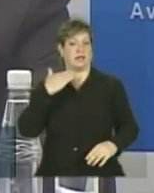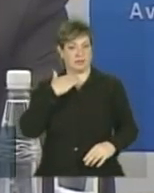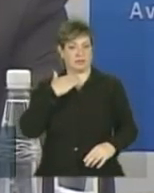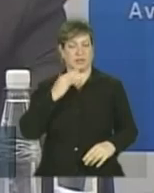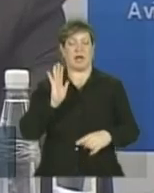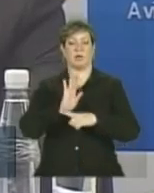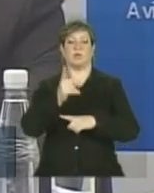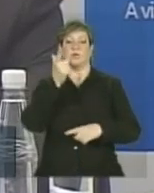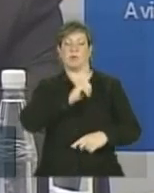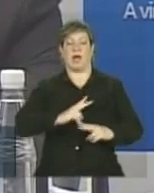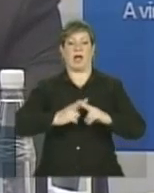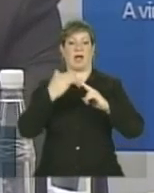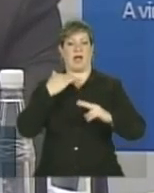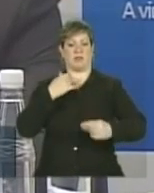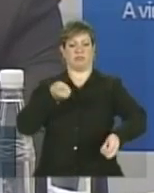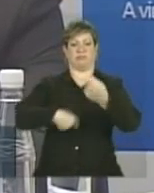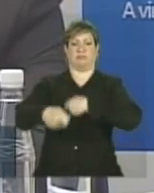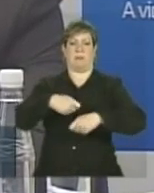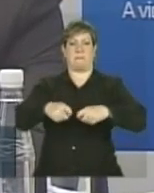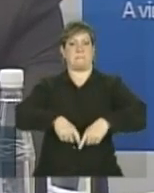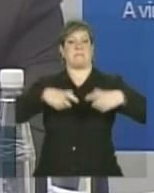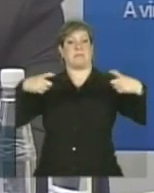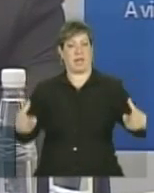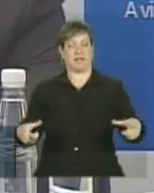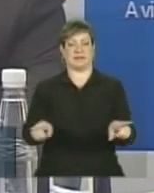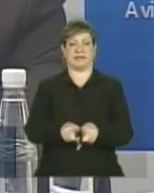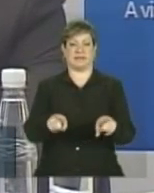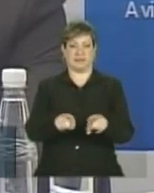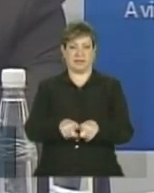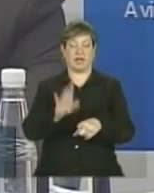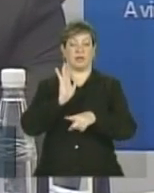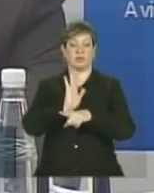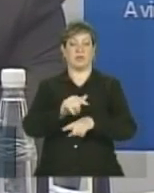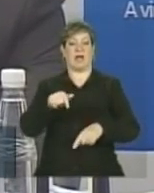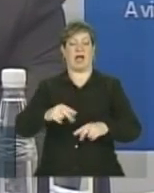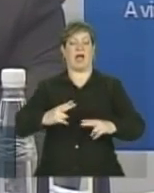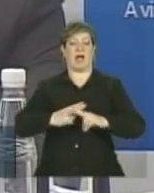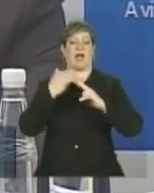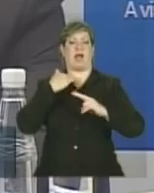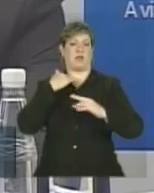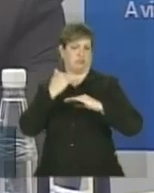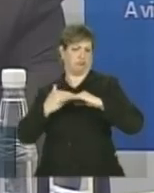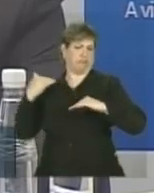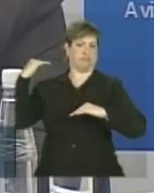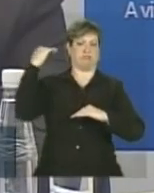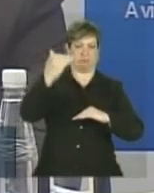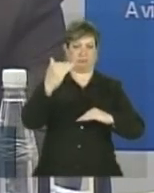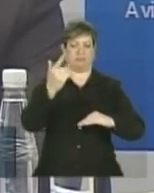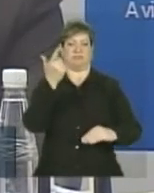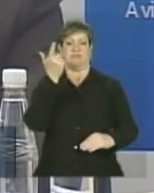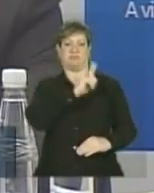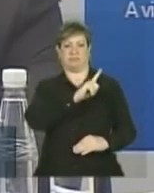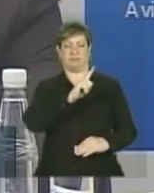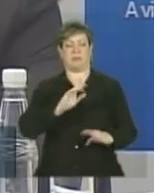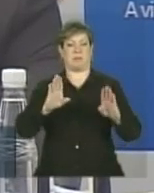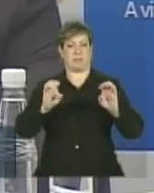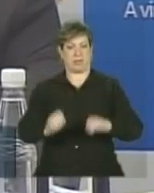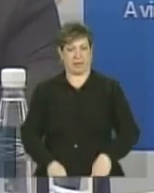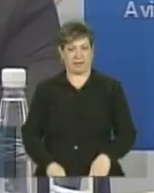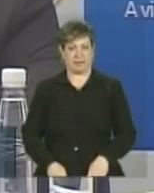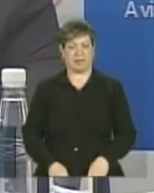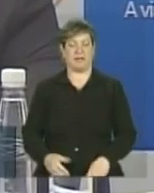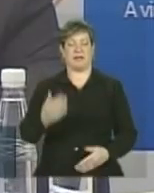ganhar mercado e que vai fazer, principalmente, a Caixa pular na frente. A Caixa pular na frente